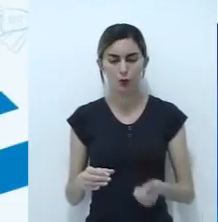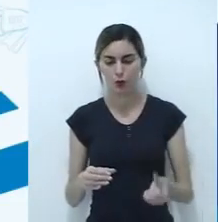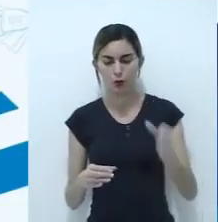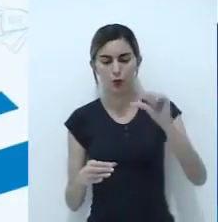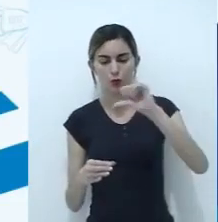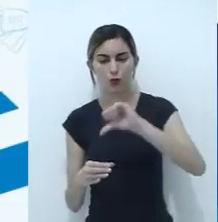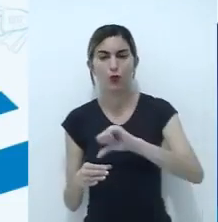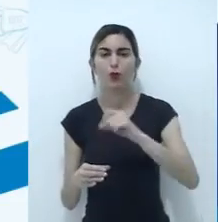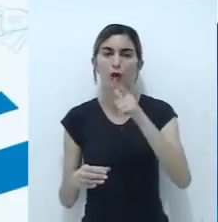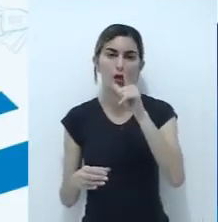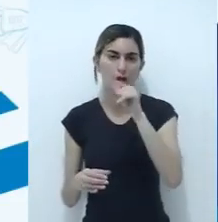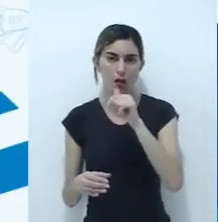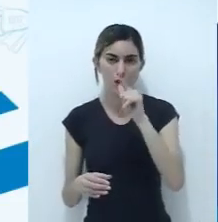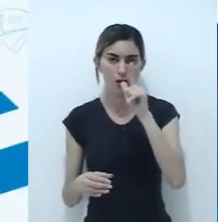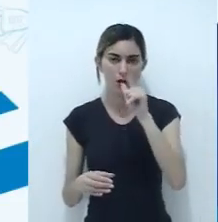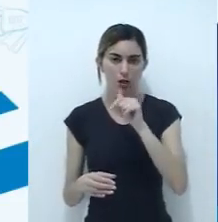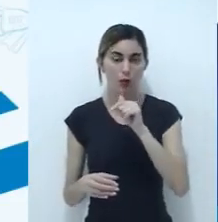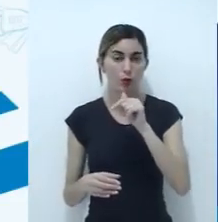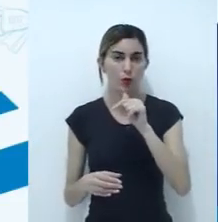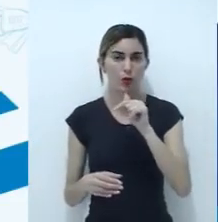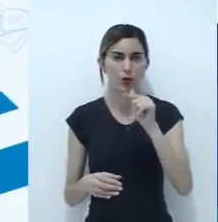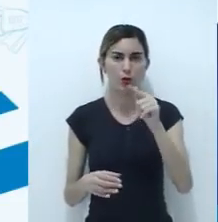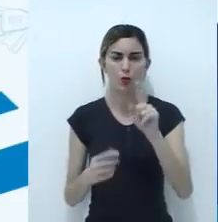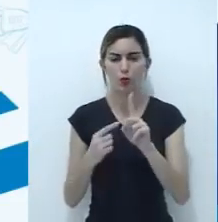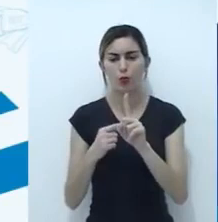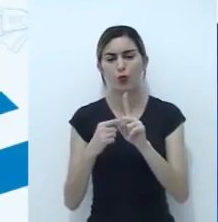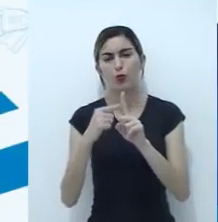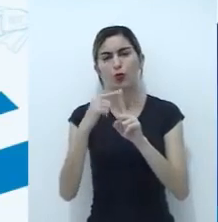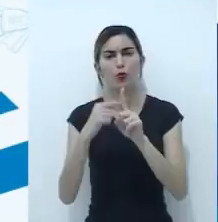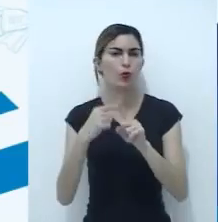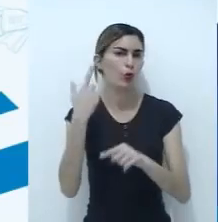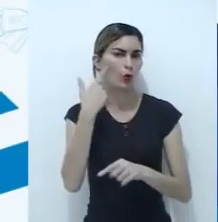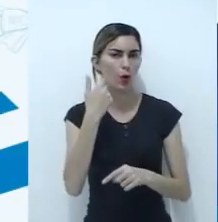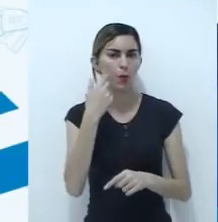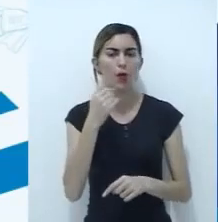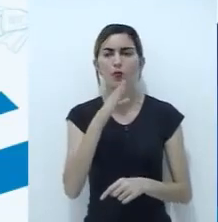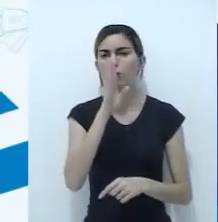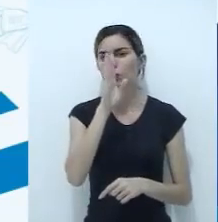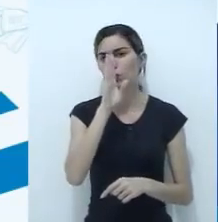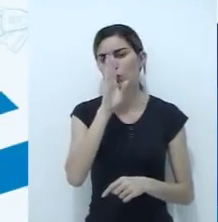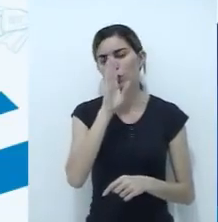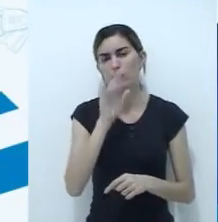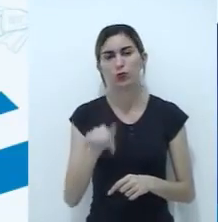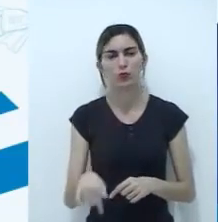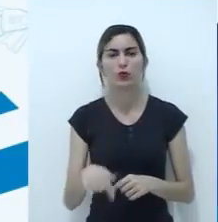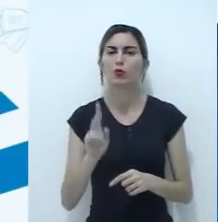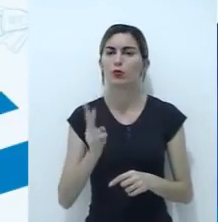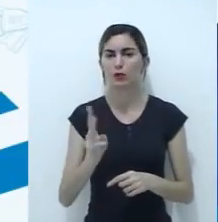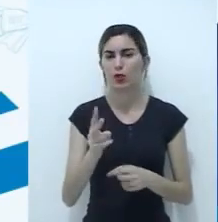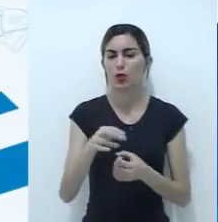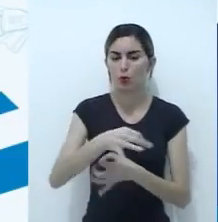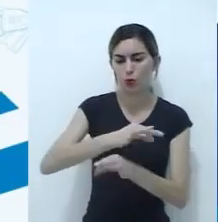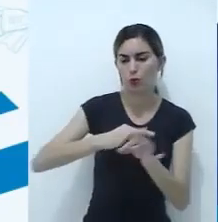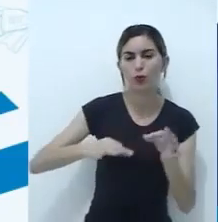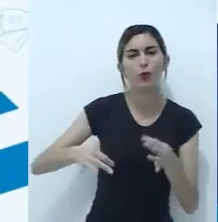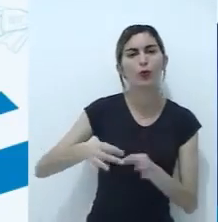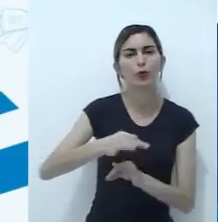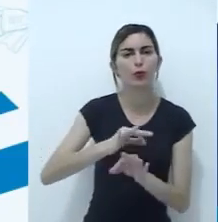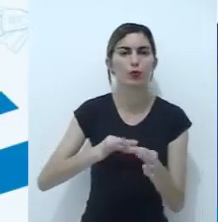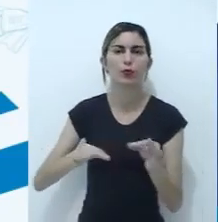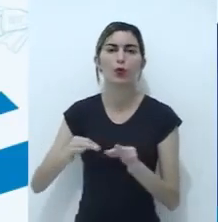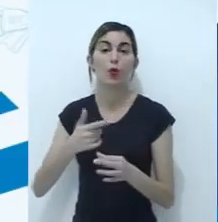eu irei colocar a água que está numa temperatura ambiente, que com certeza a agitação